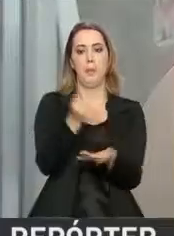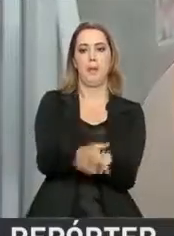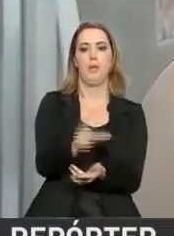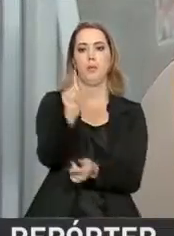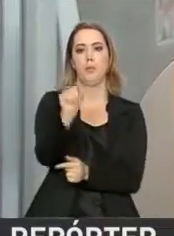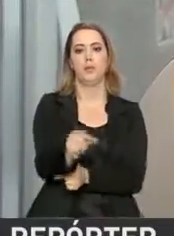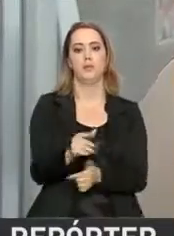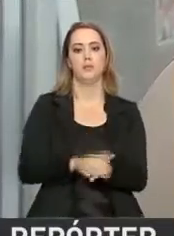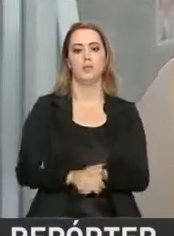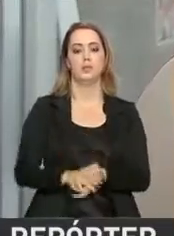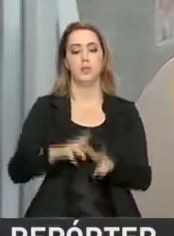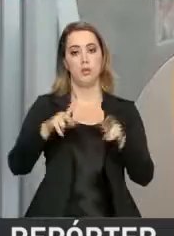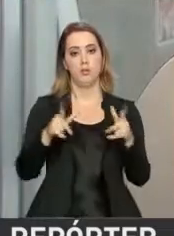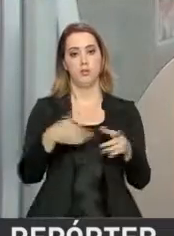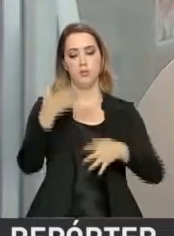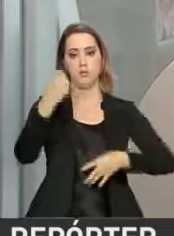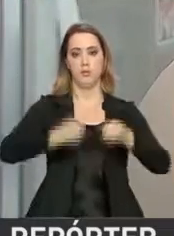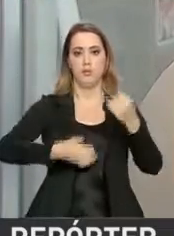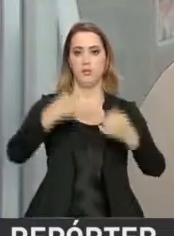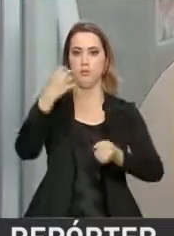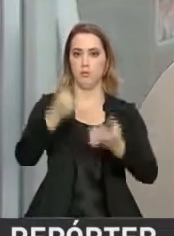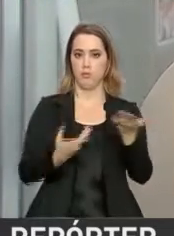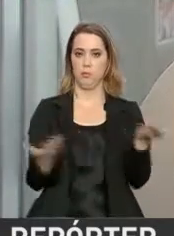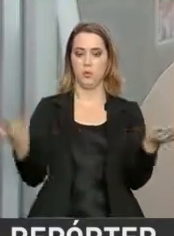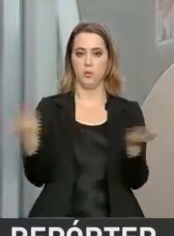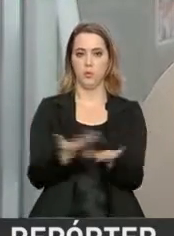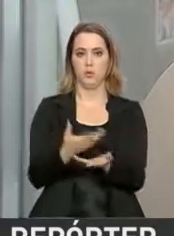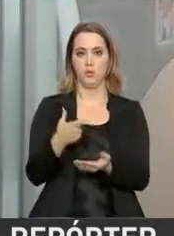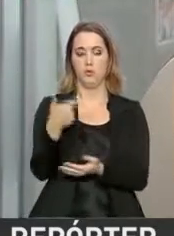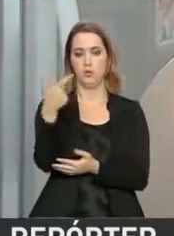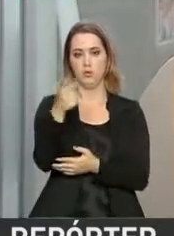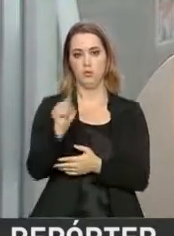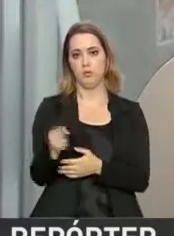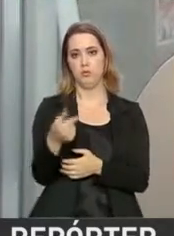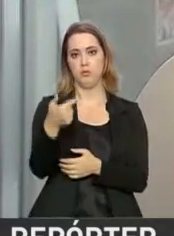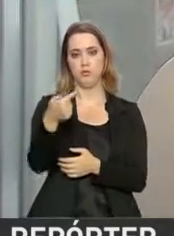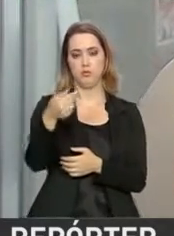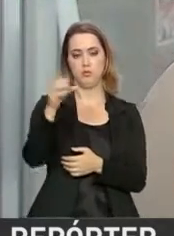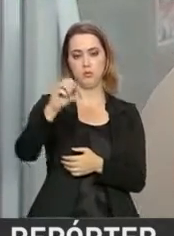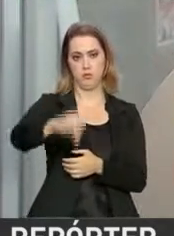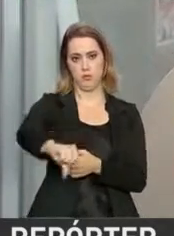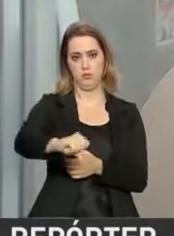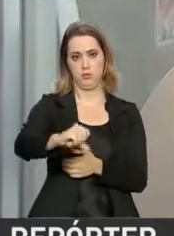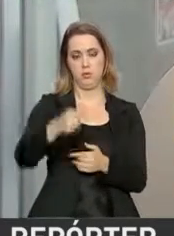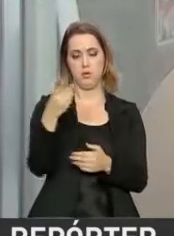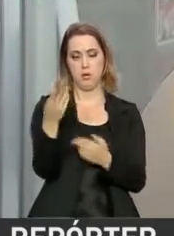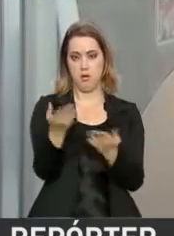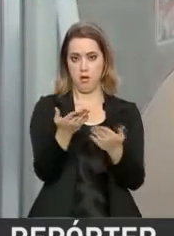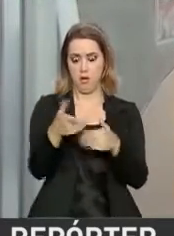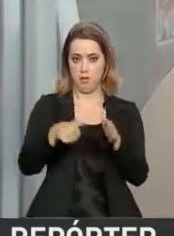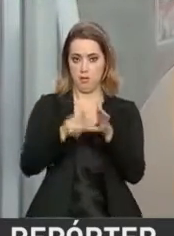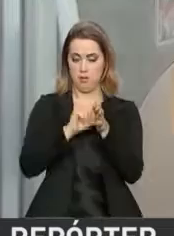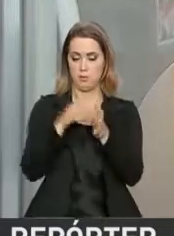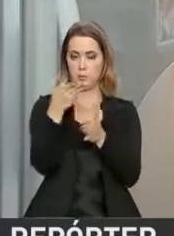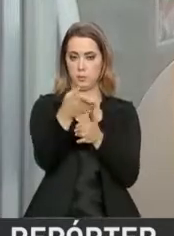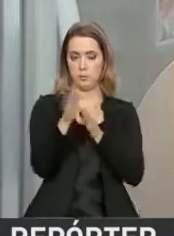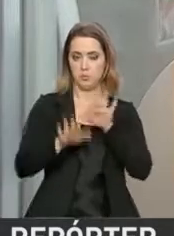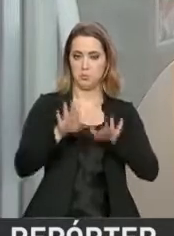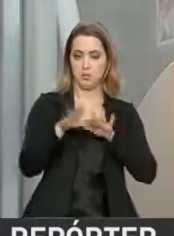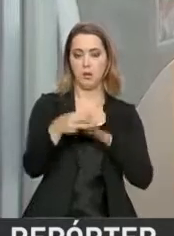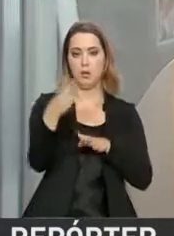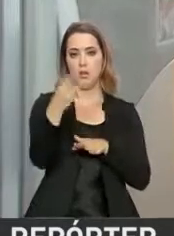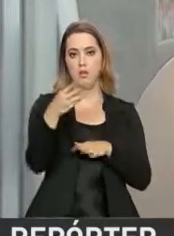Sim, diferença no leite, que hoje eu comprei por R$ 2,79 e antes essa mesma marca era por volta